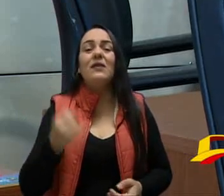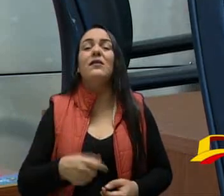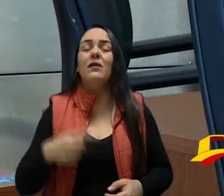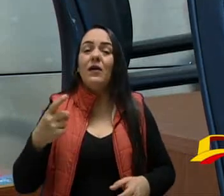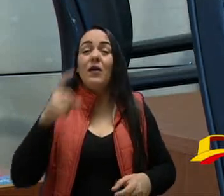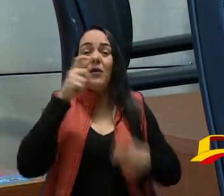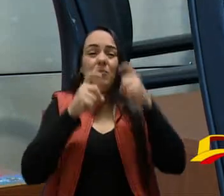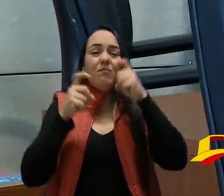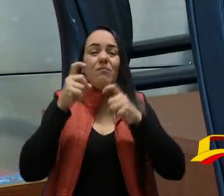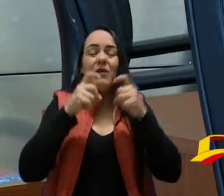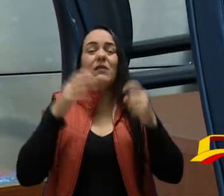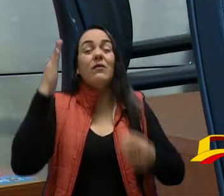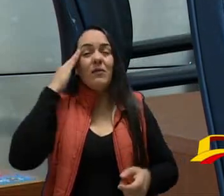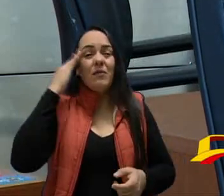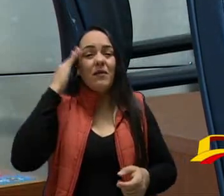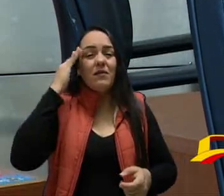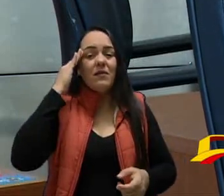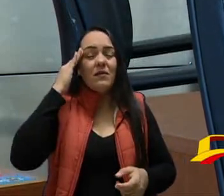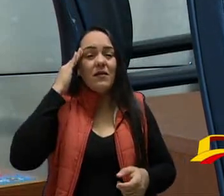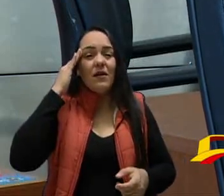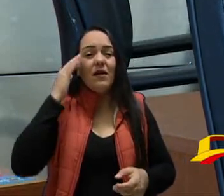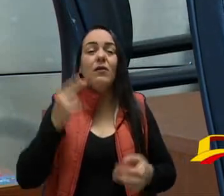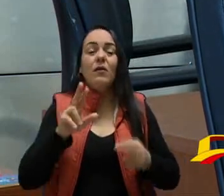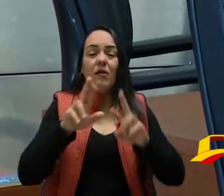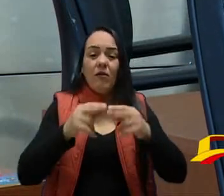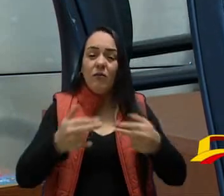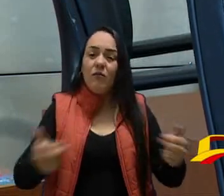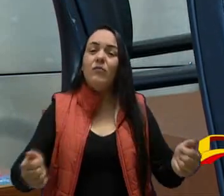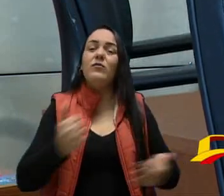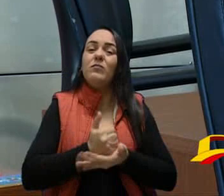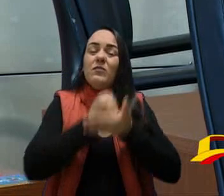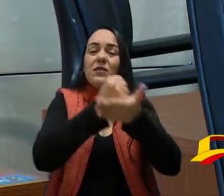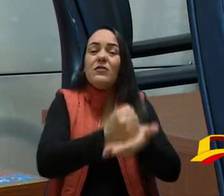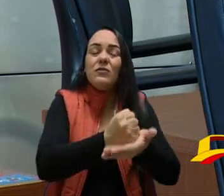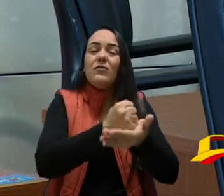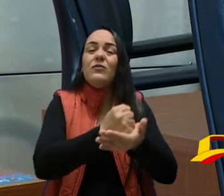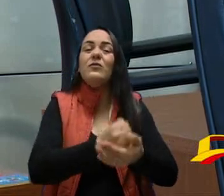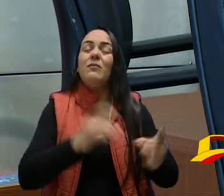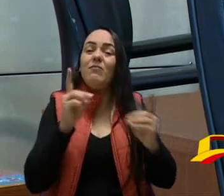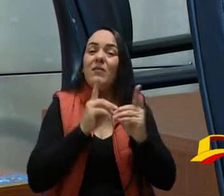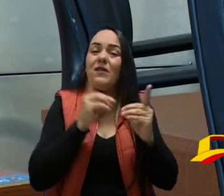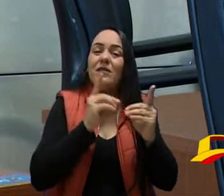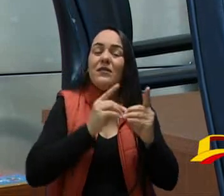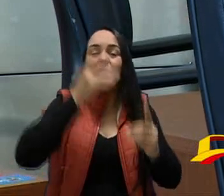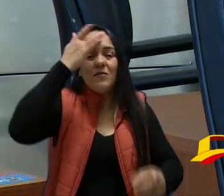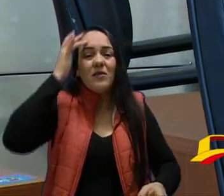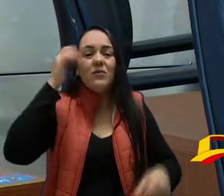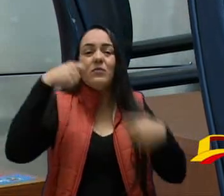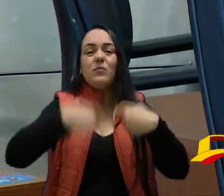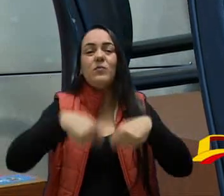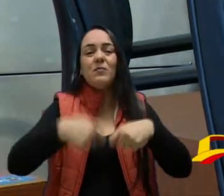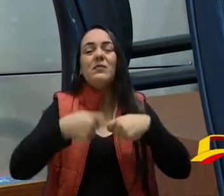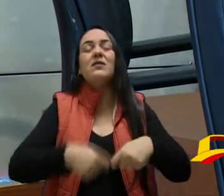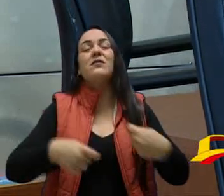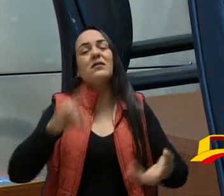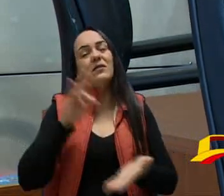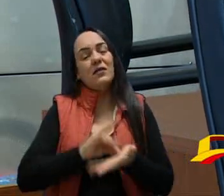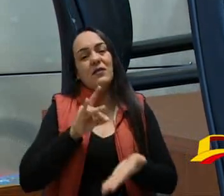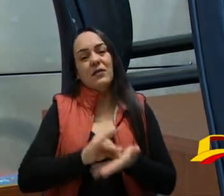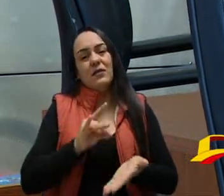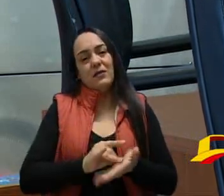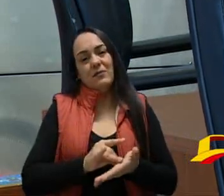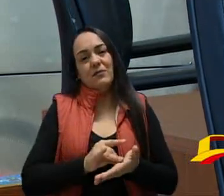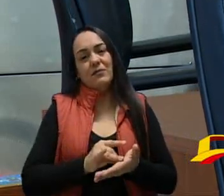criada mas procure pensar e pelo menos testar alguma coisa nesse aspecto para dar atendimento às pessoas que são mais e que vai está represada